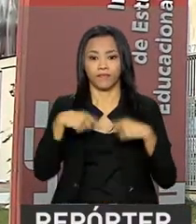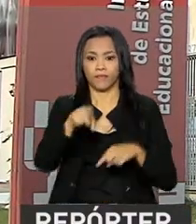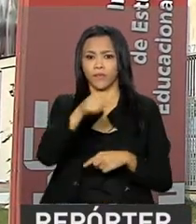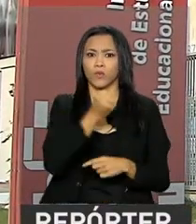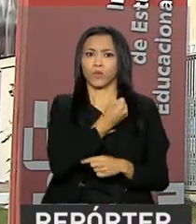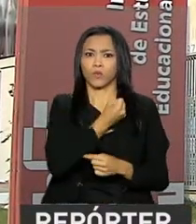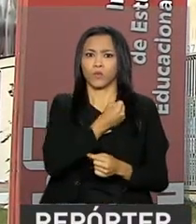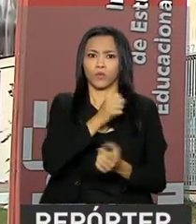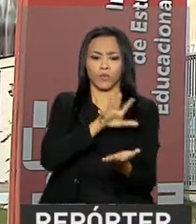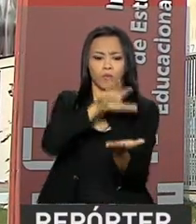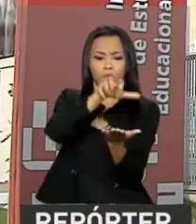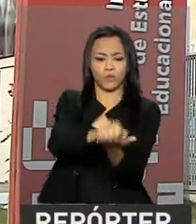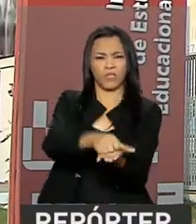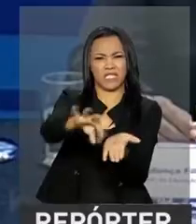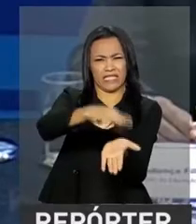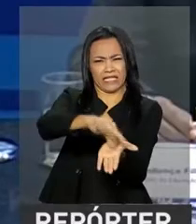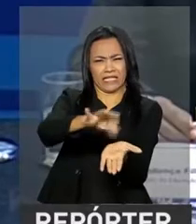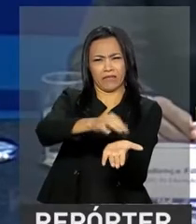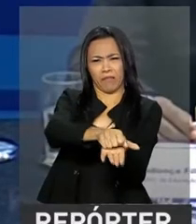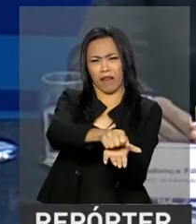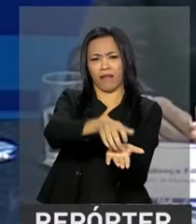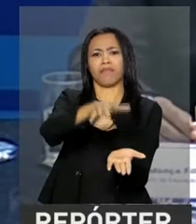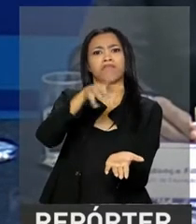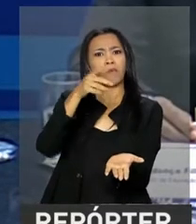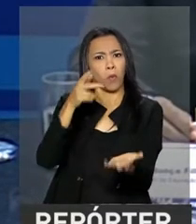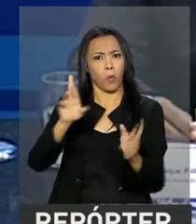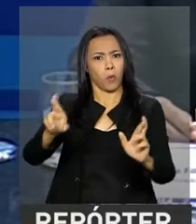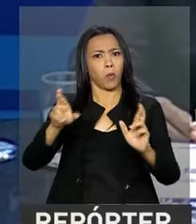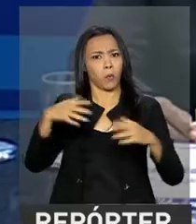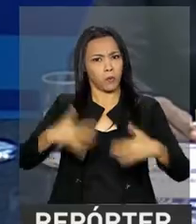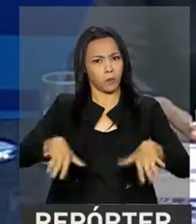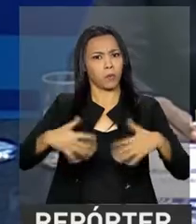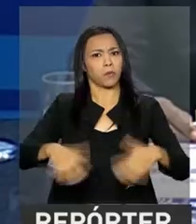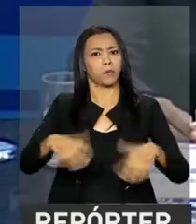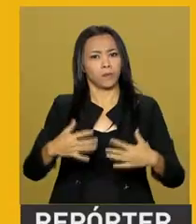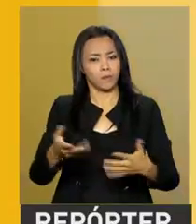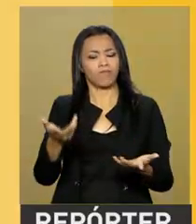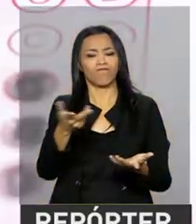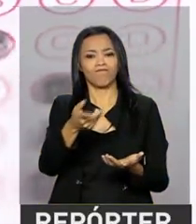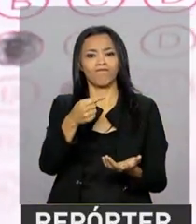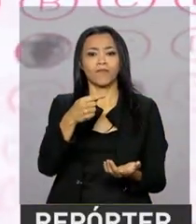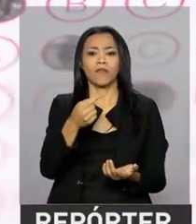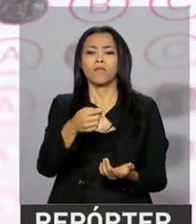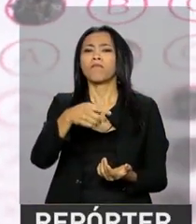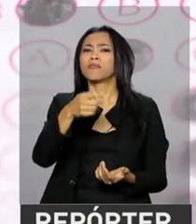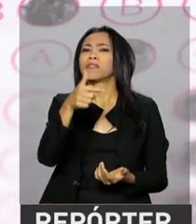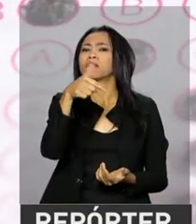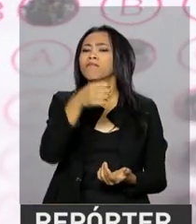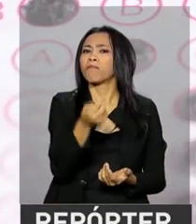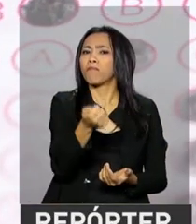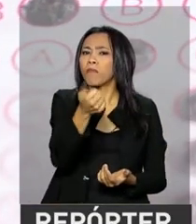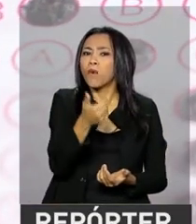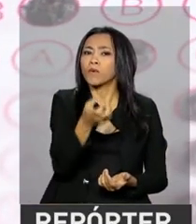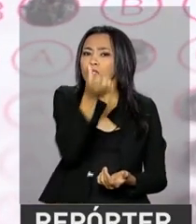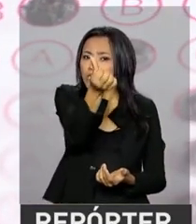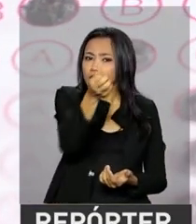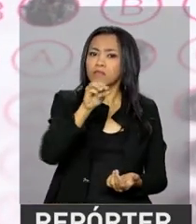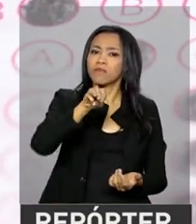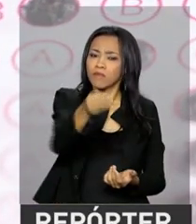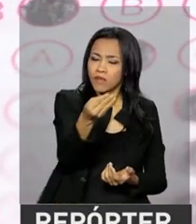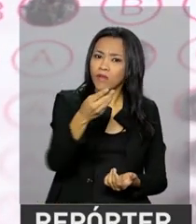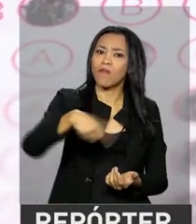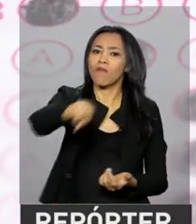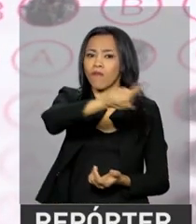de inscritos no enem 2017 ficou dentro do esperado pelo ministério da educação pouco mais de 6 milhões de estudantes estão